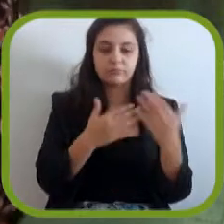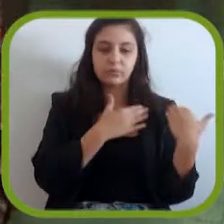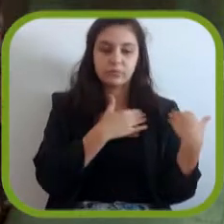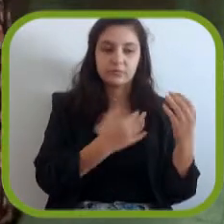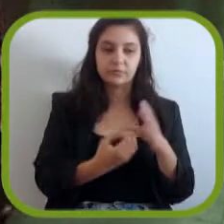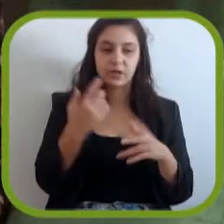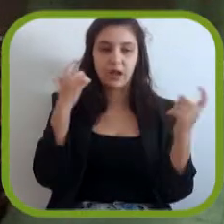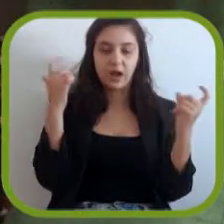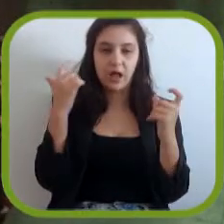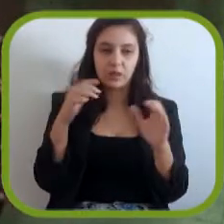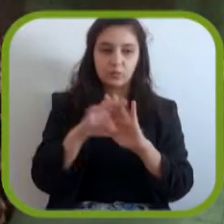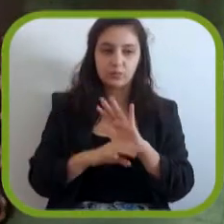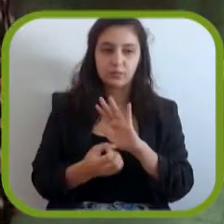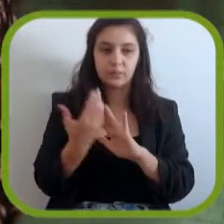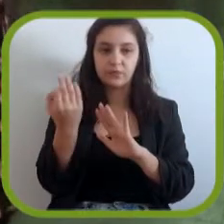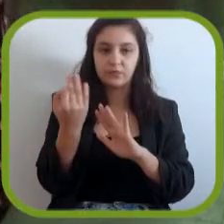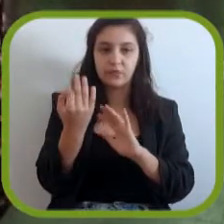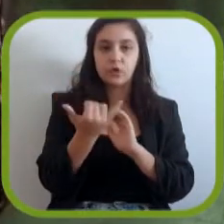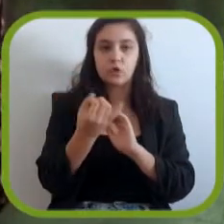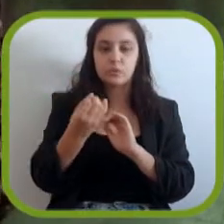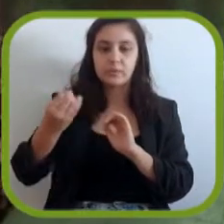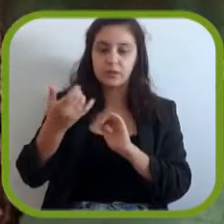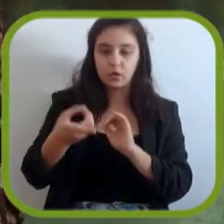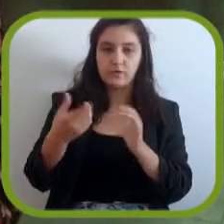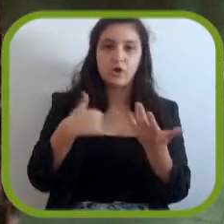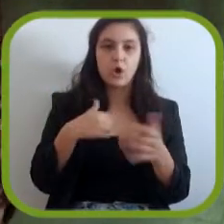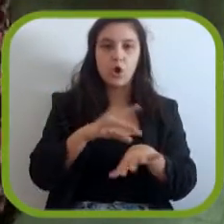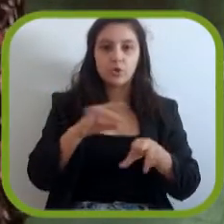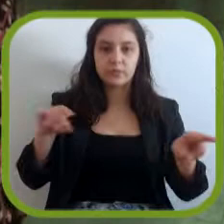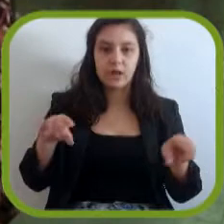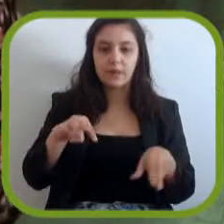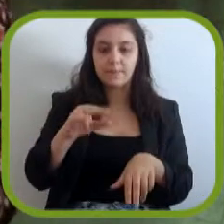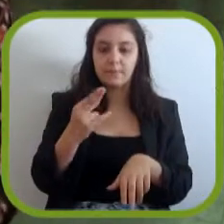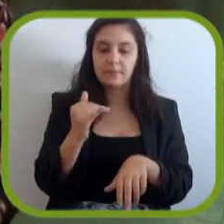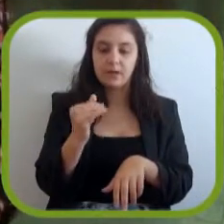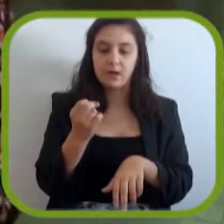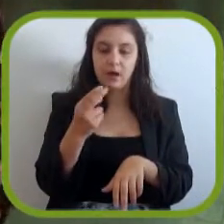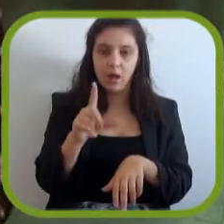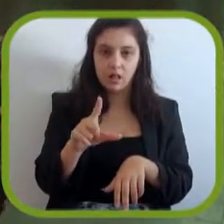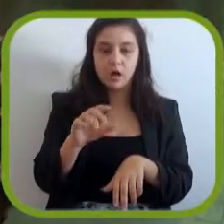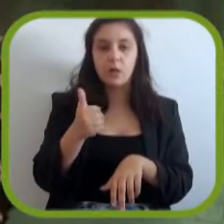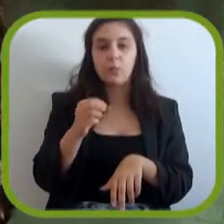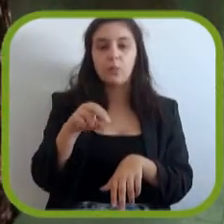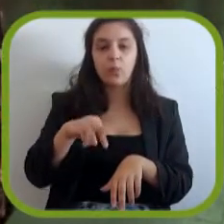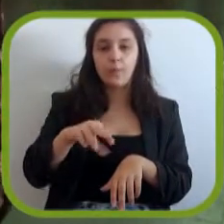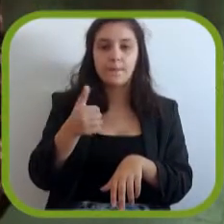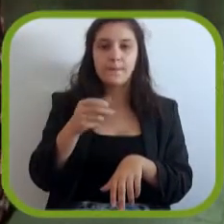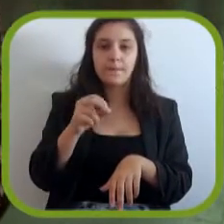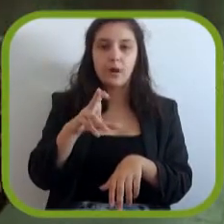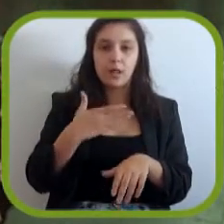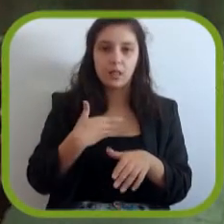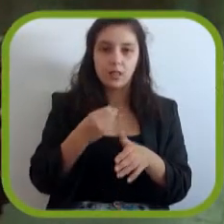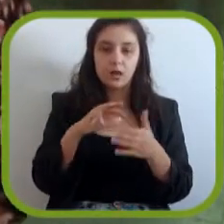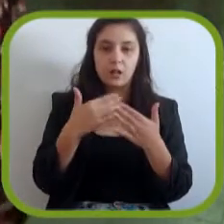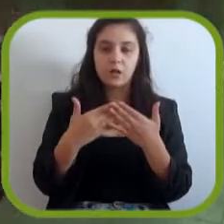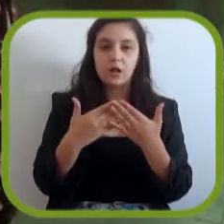responsável pela criação deste programa radiofónico em 2009, no Hospital Miguel Bombarda. Atualmente é